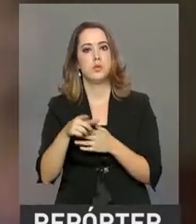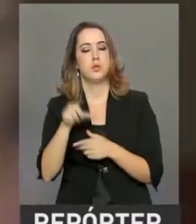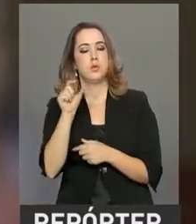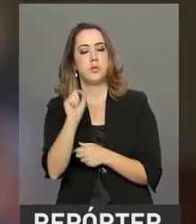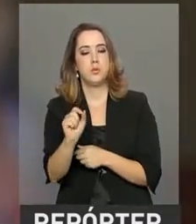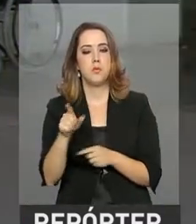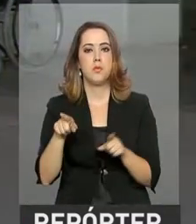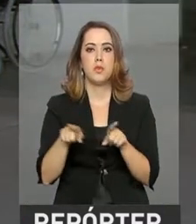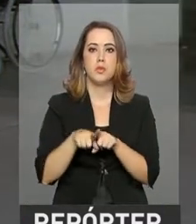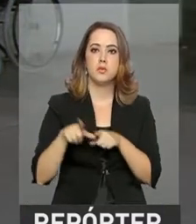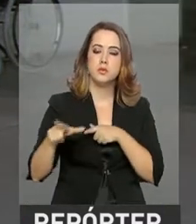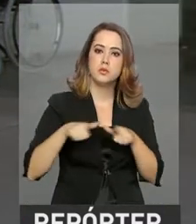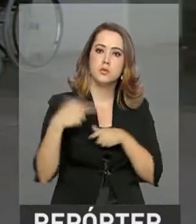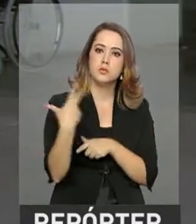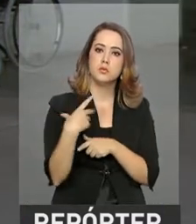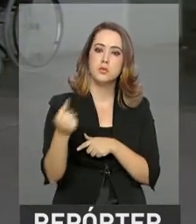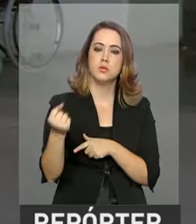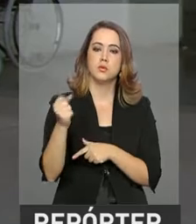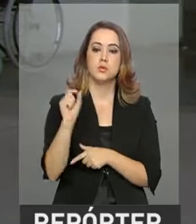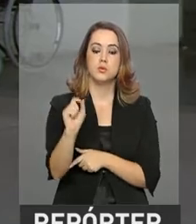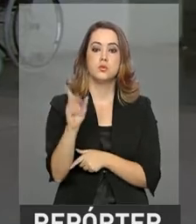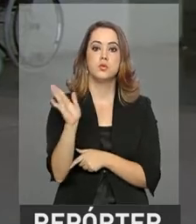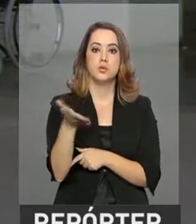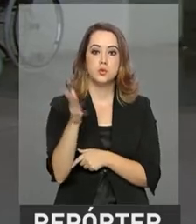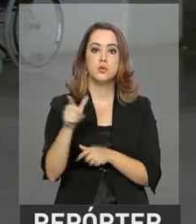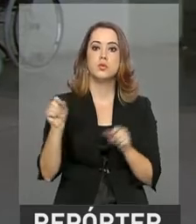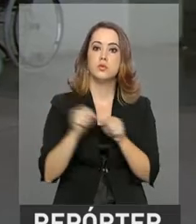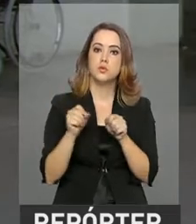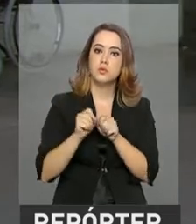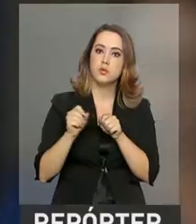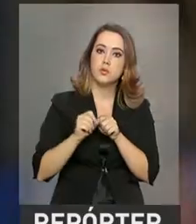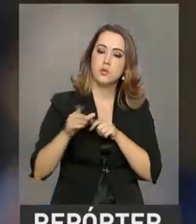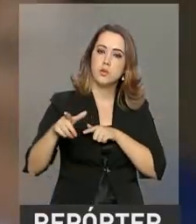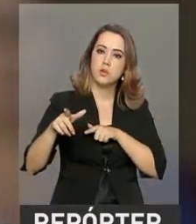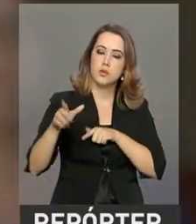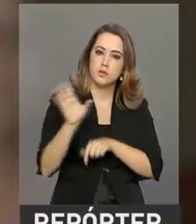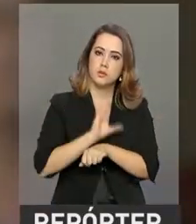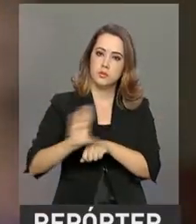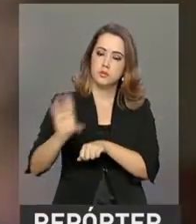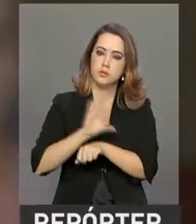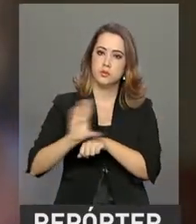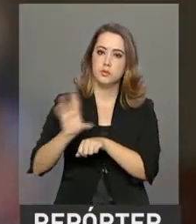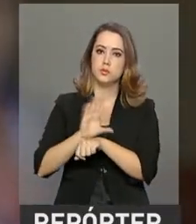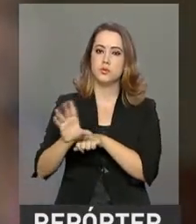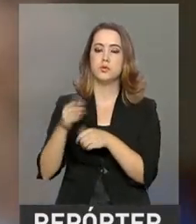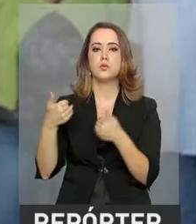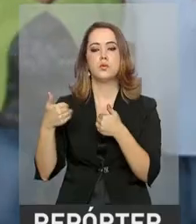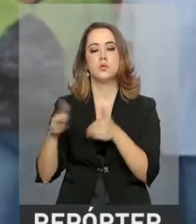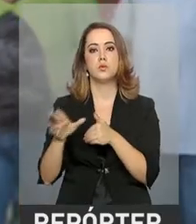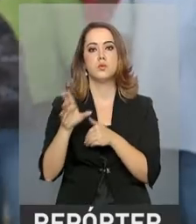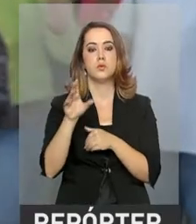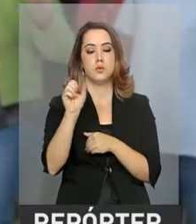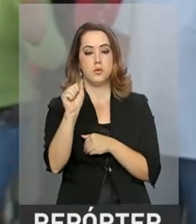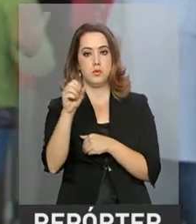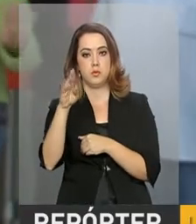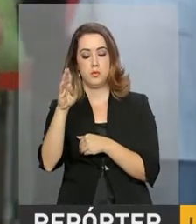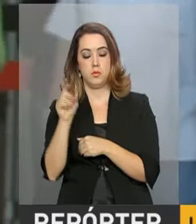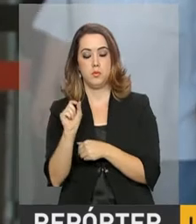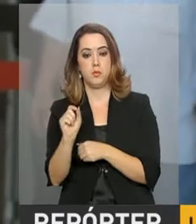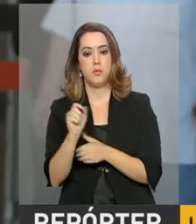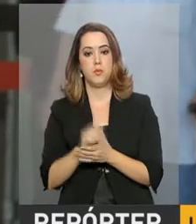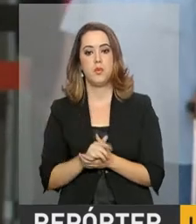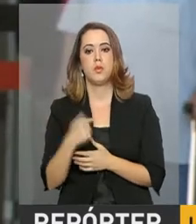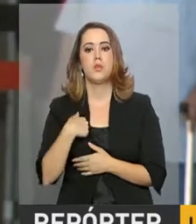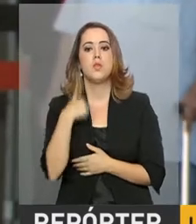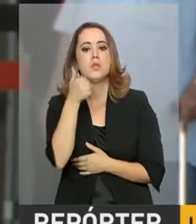área da saúde, recentemente concluiu um curso na Universidade Aberta do Sistema Único de Saúde. Primeiro que eu fiz, eu falei, não, vou